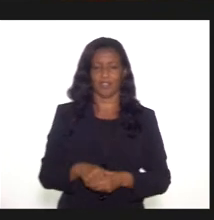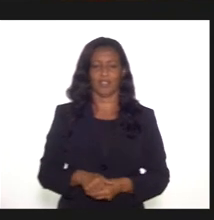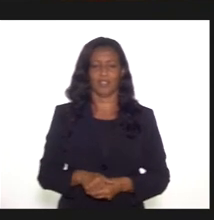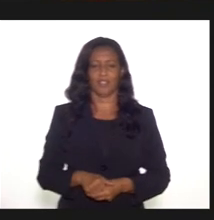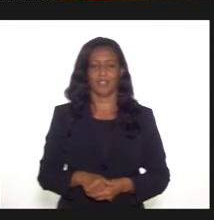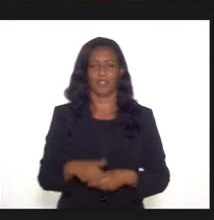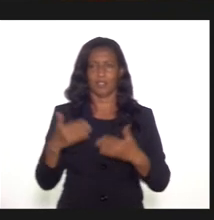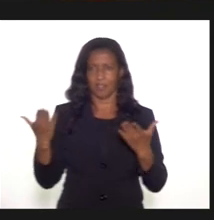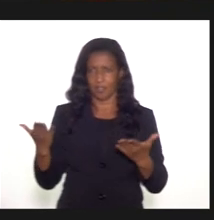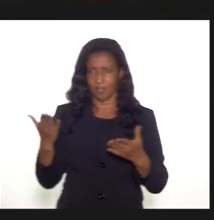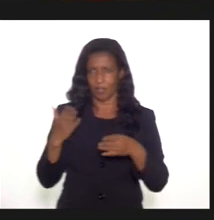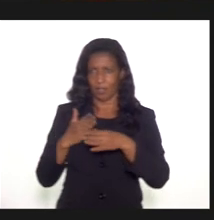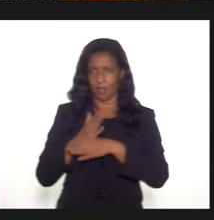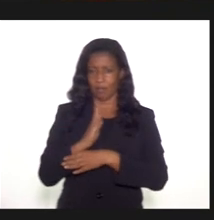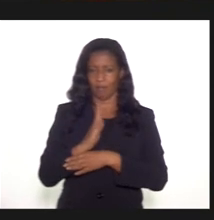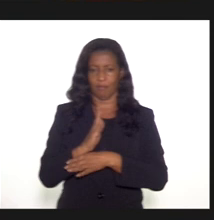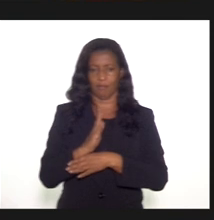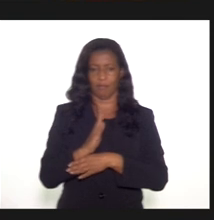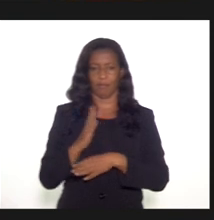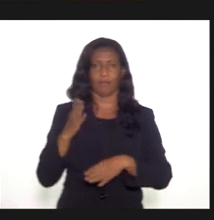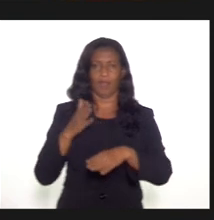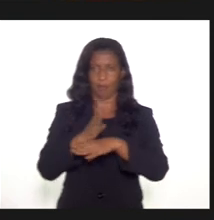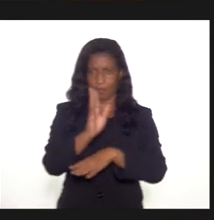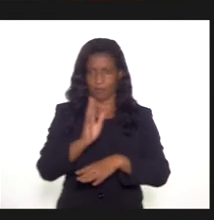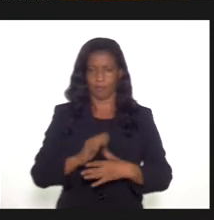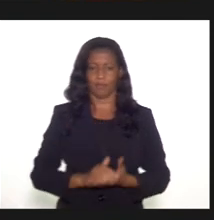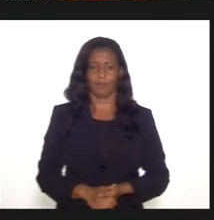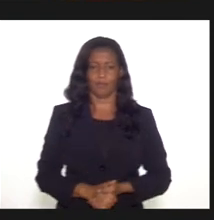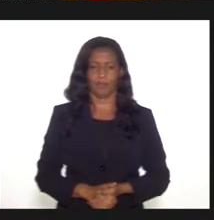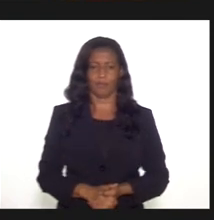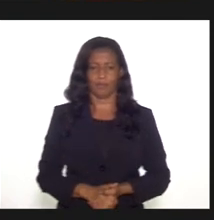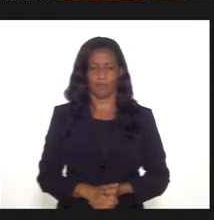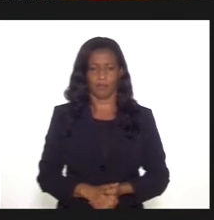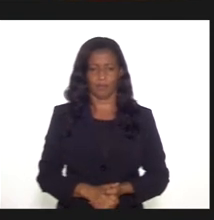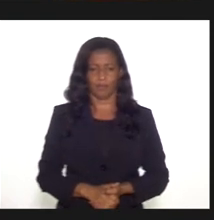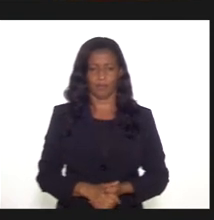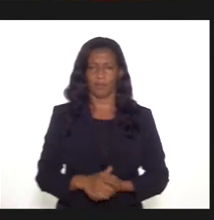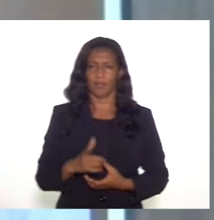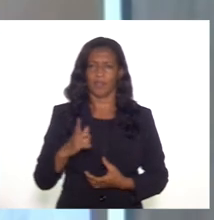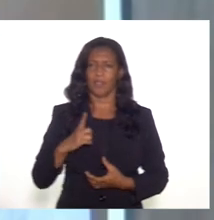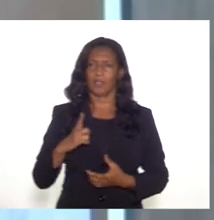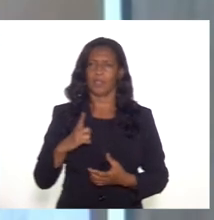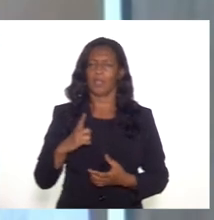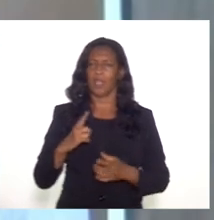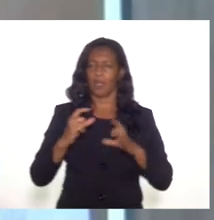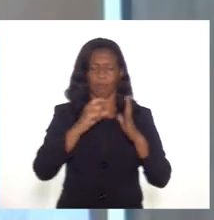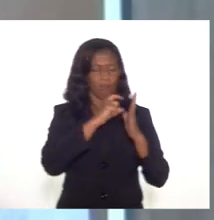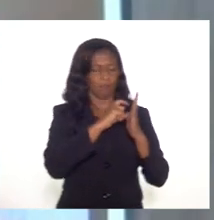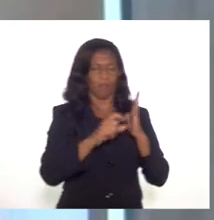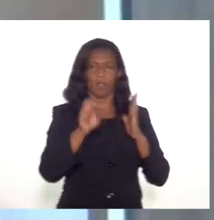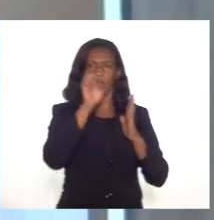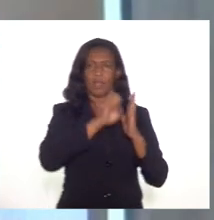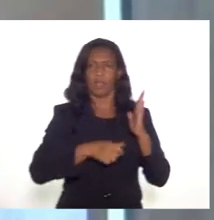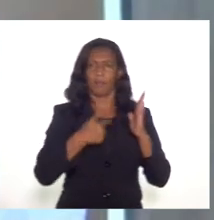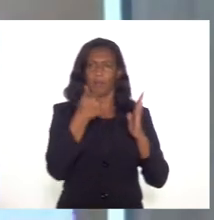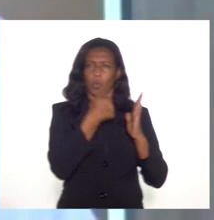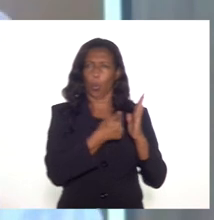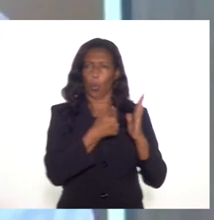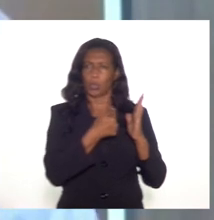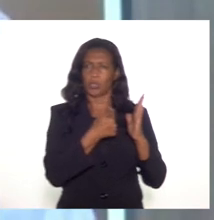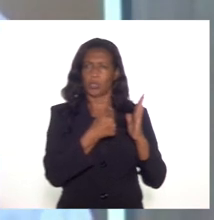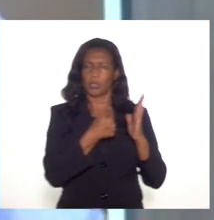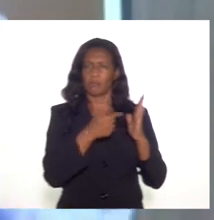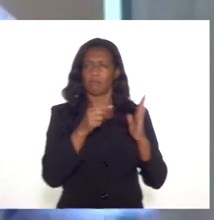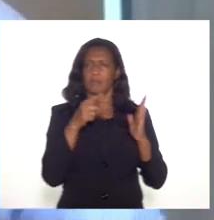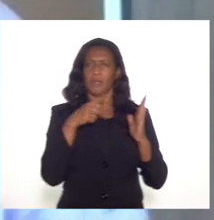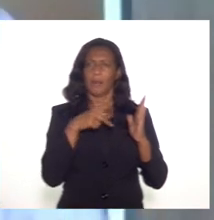Senhores que aprovam, permaneçam como estão. Aprovada. Havia um destaque na emenda número 2, que está prejudicada.